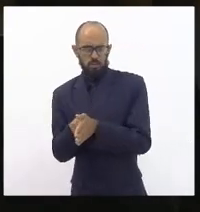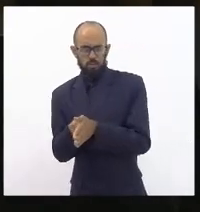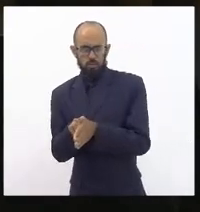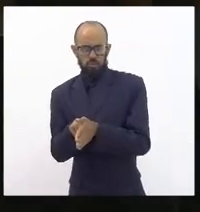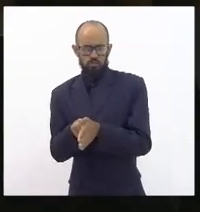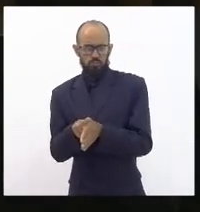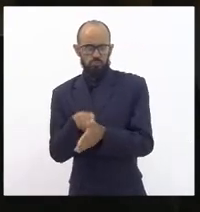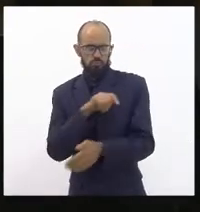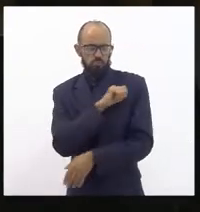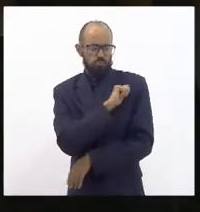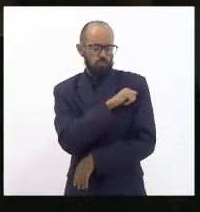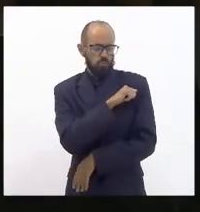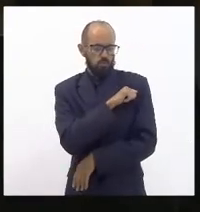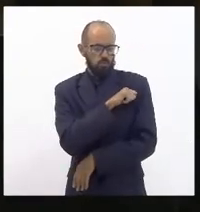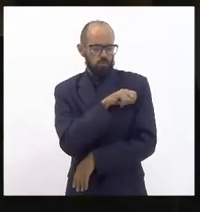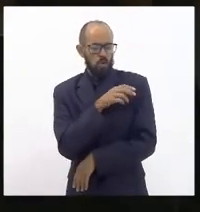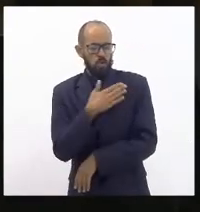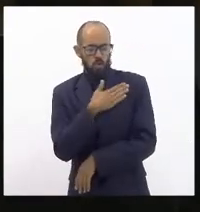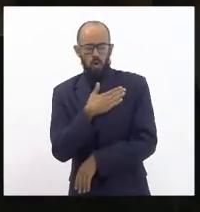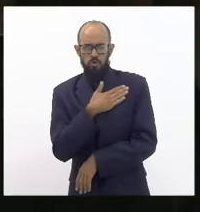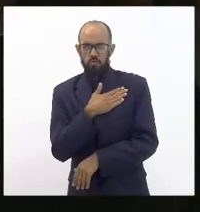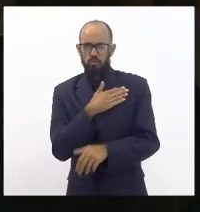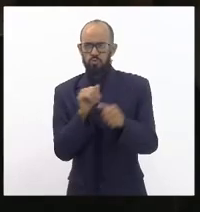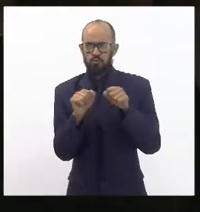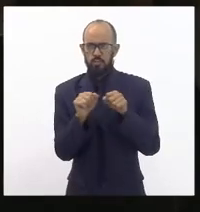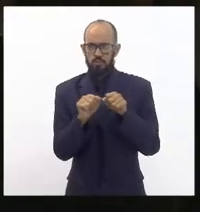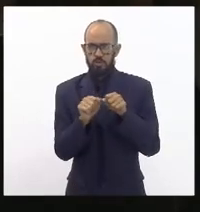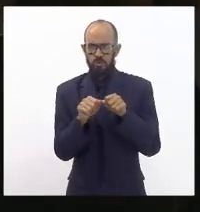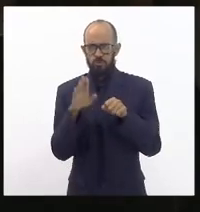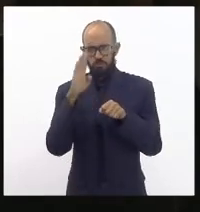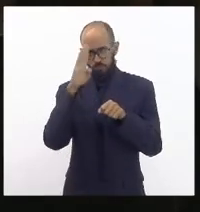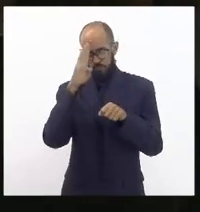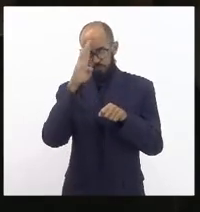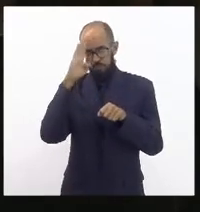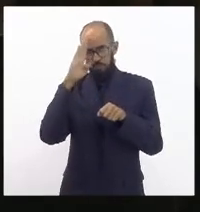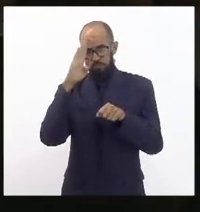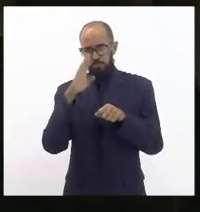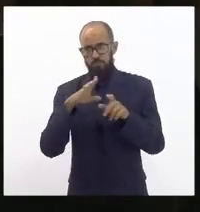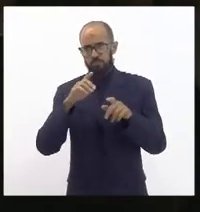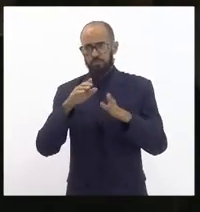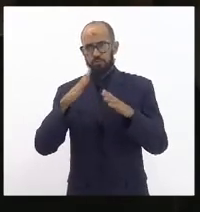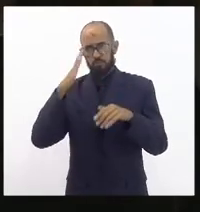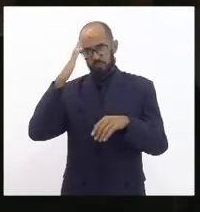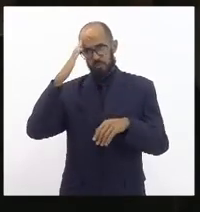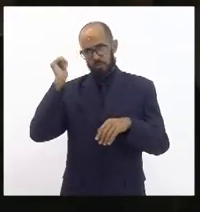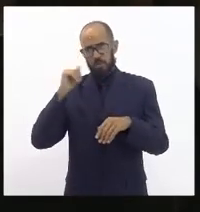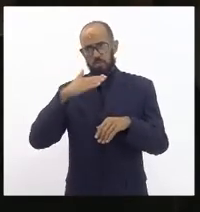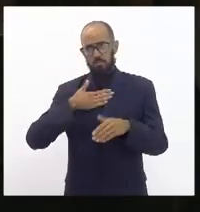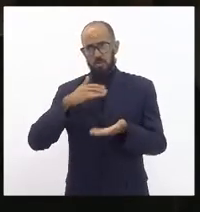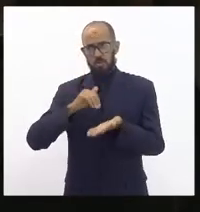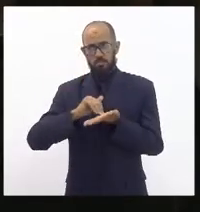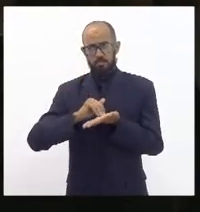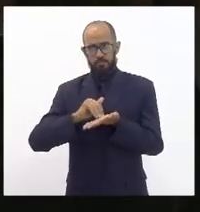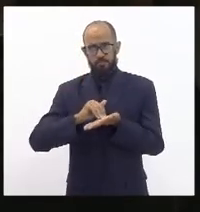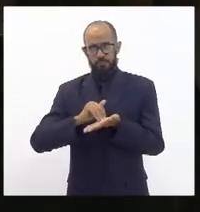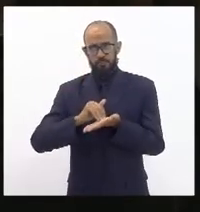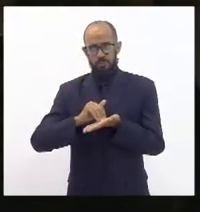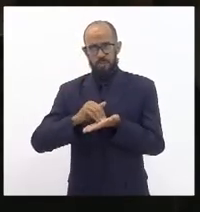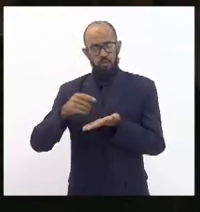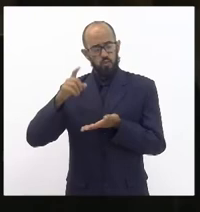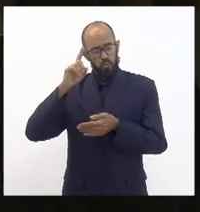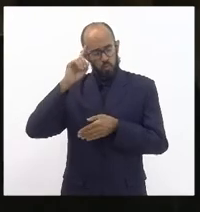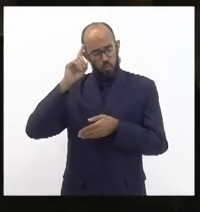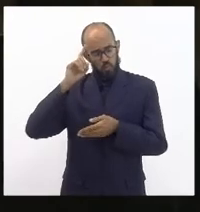algo que eu gosto de fazer muito e principalmente por saber que o meu gabinete recebe